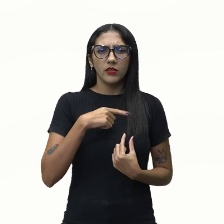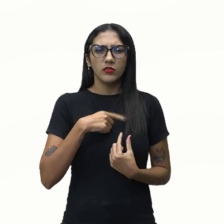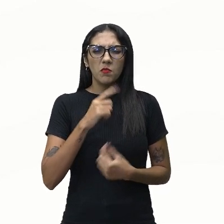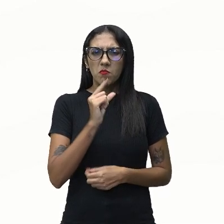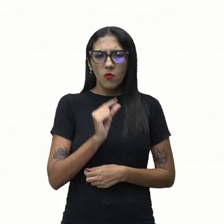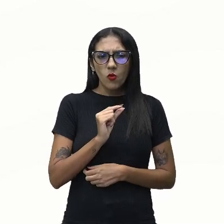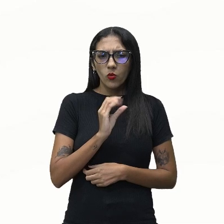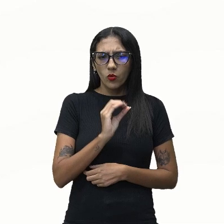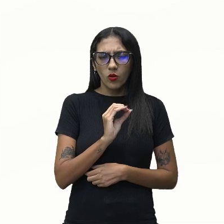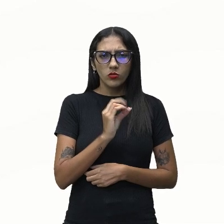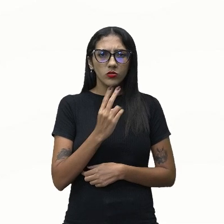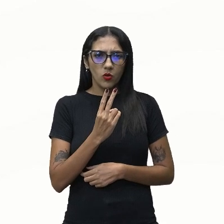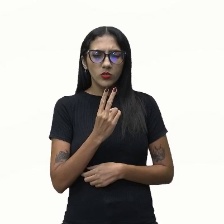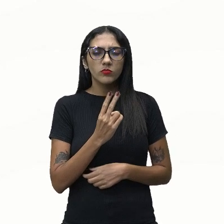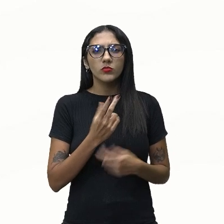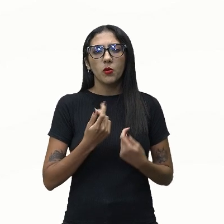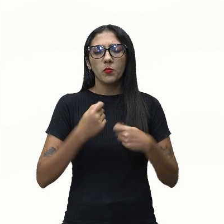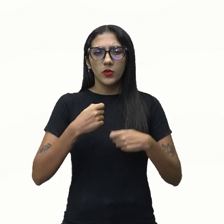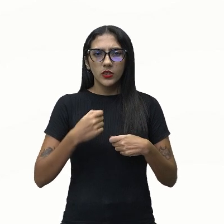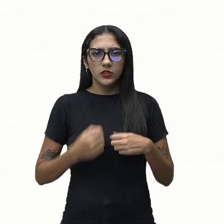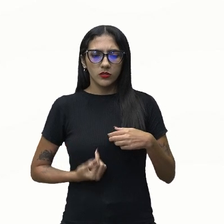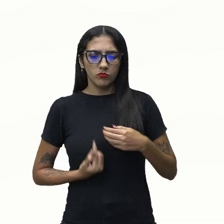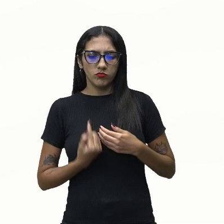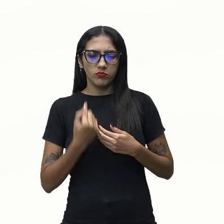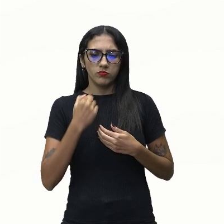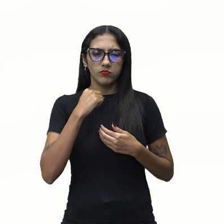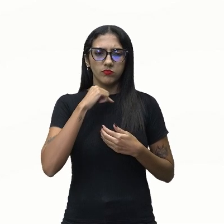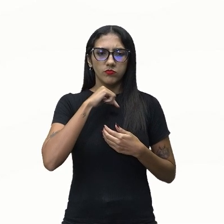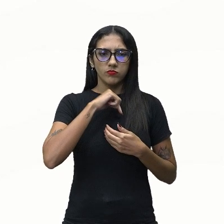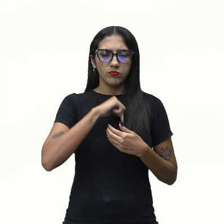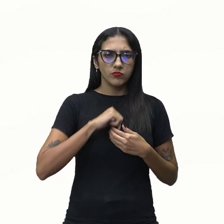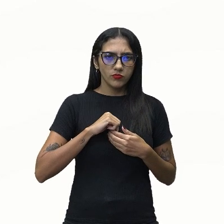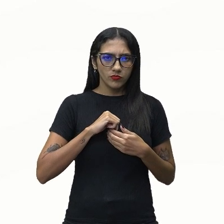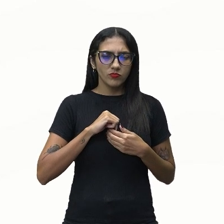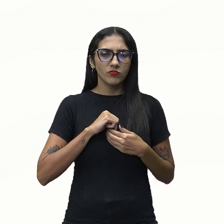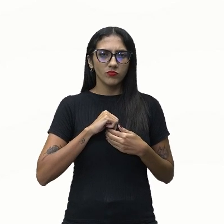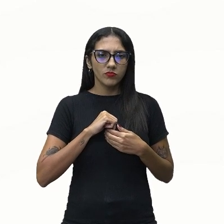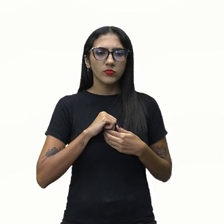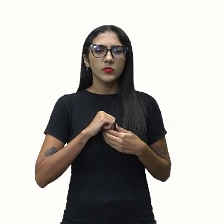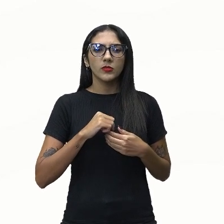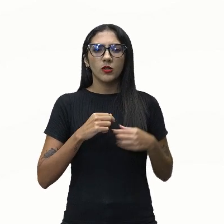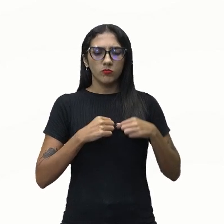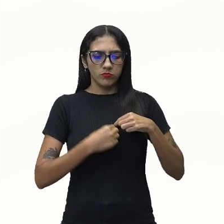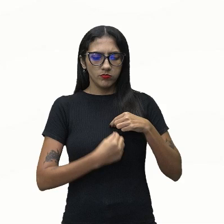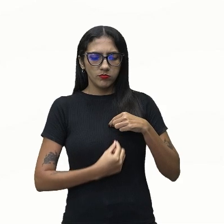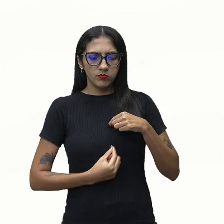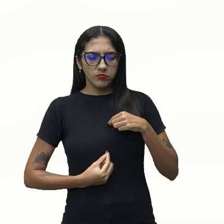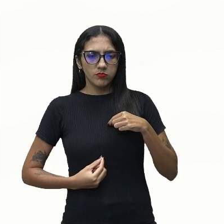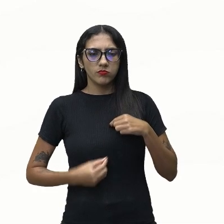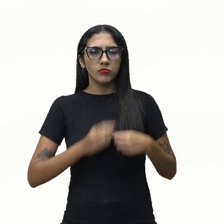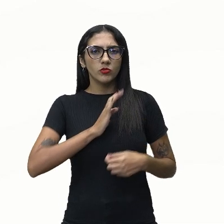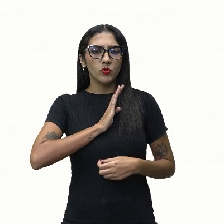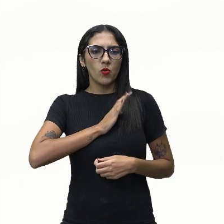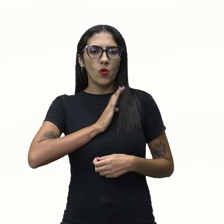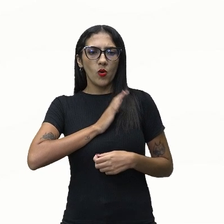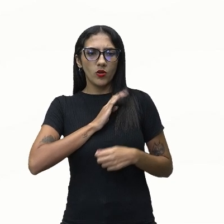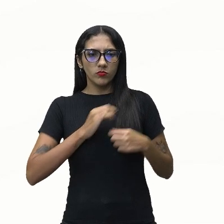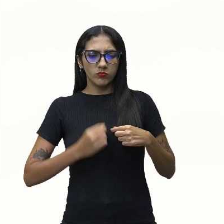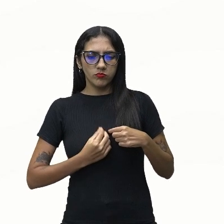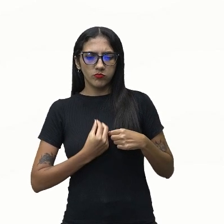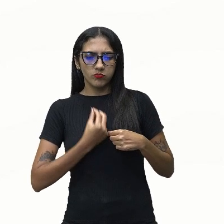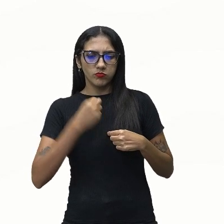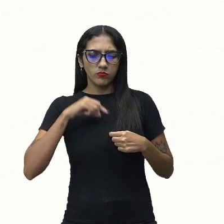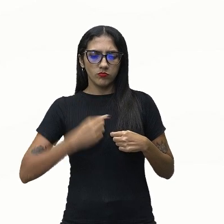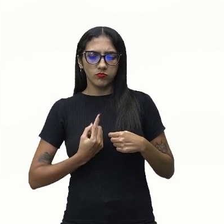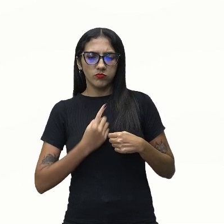precisa chegar no coração através do átrio aqui, o átrio direito, passa para o ventrículo direito e sai